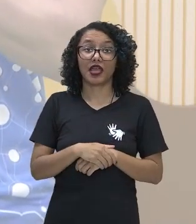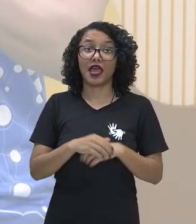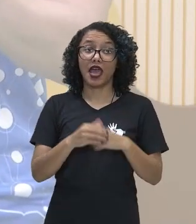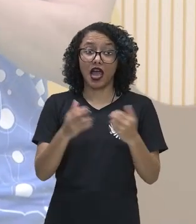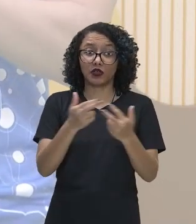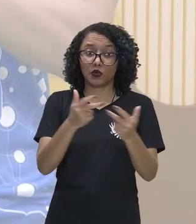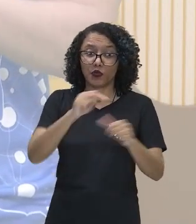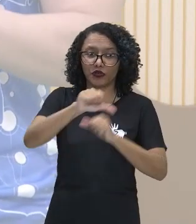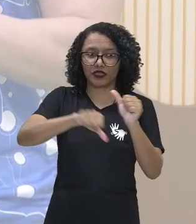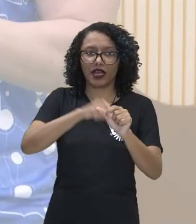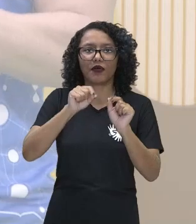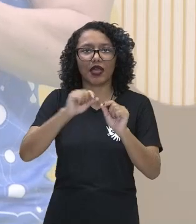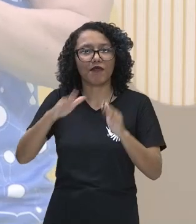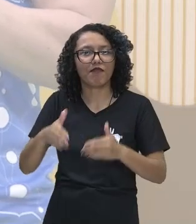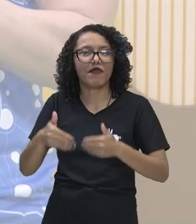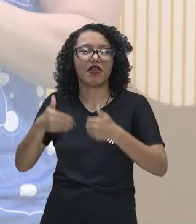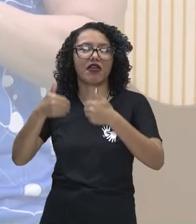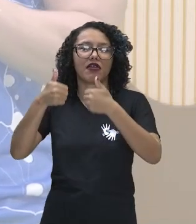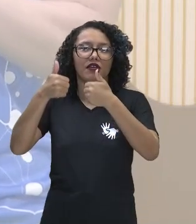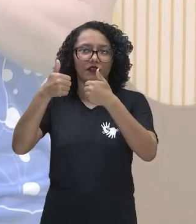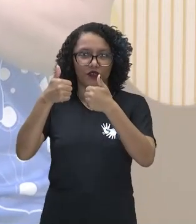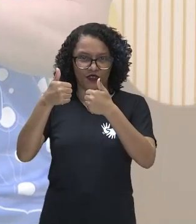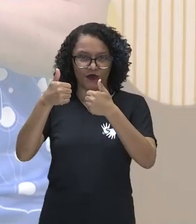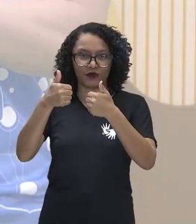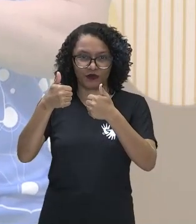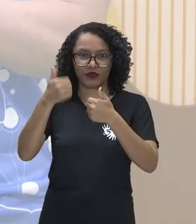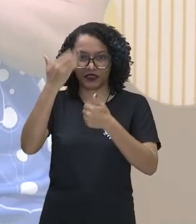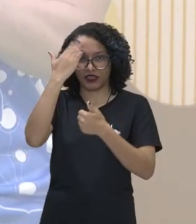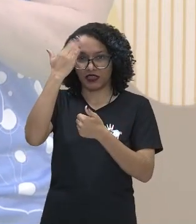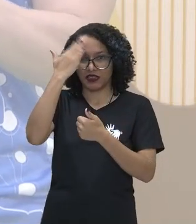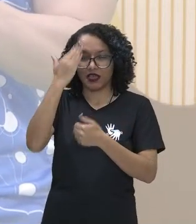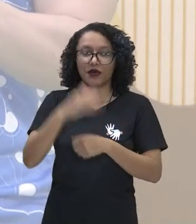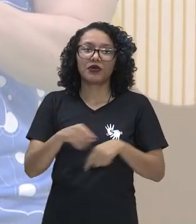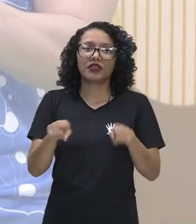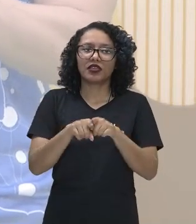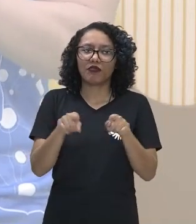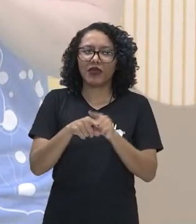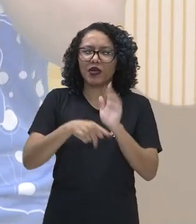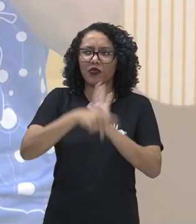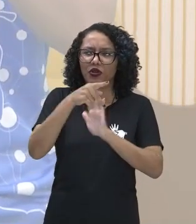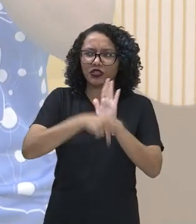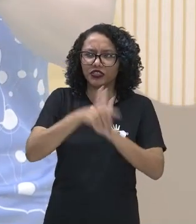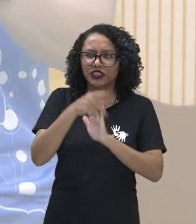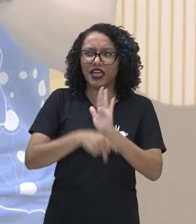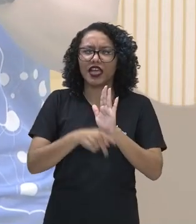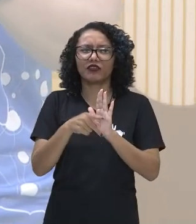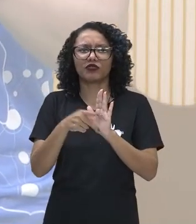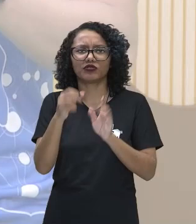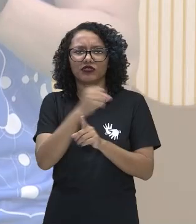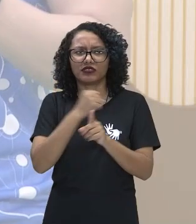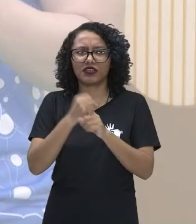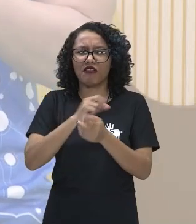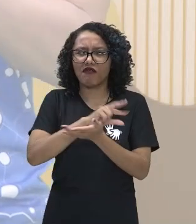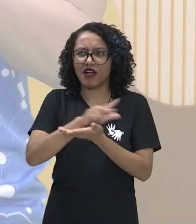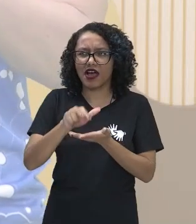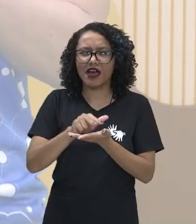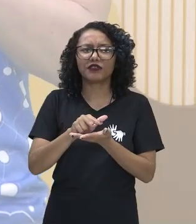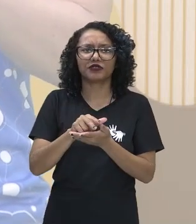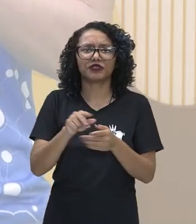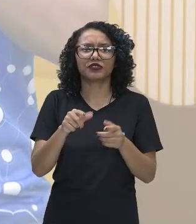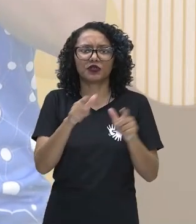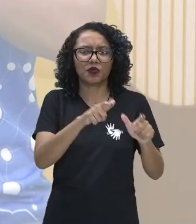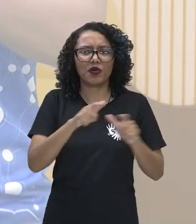melhor, tá bom? Bem, a gente tem também projetos sociais e movimentos sociais, são espaços ali que vocês